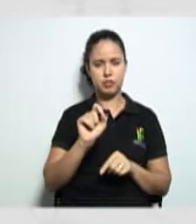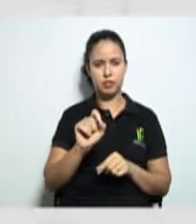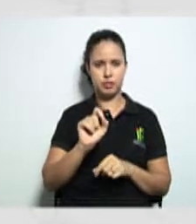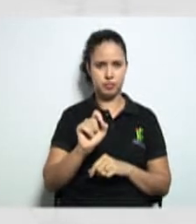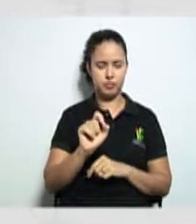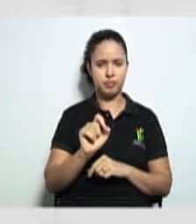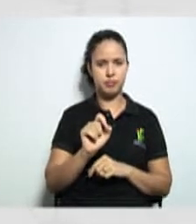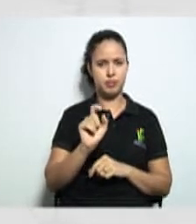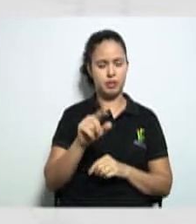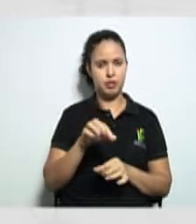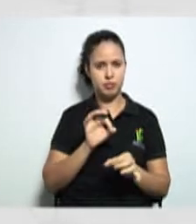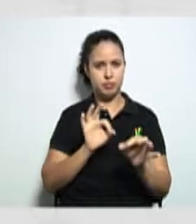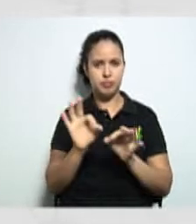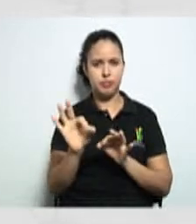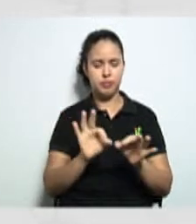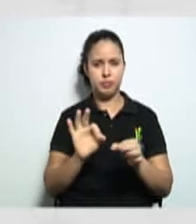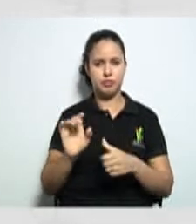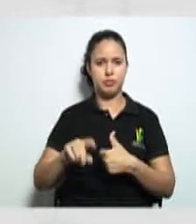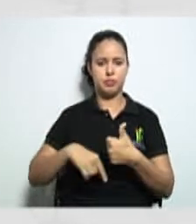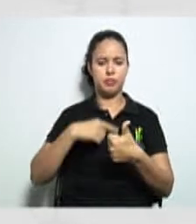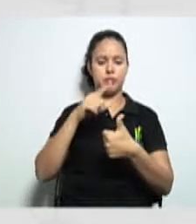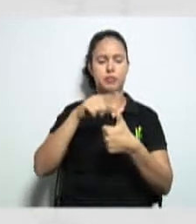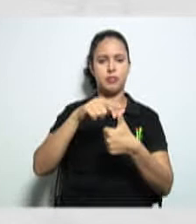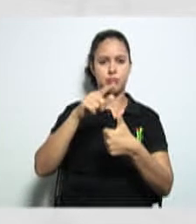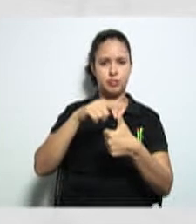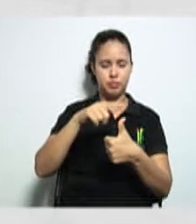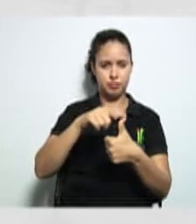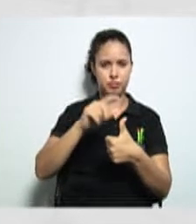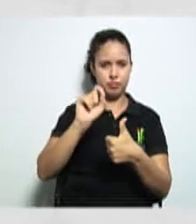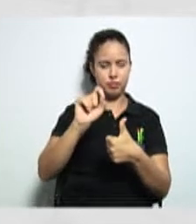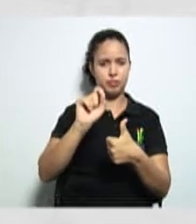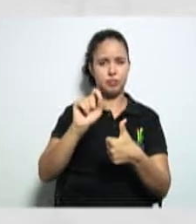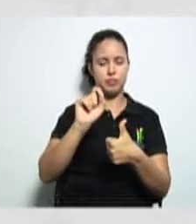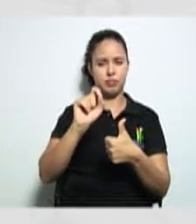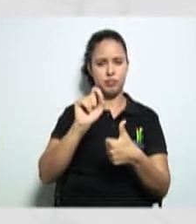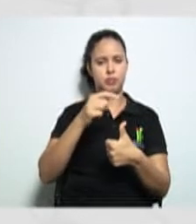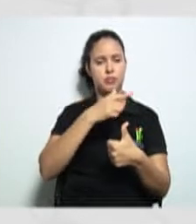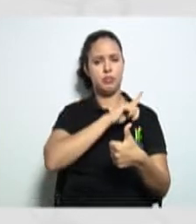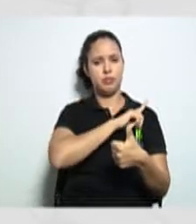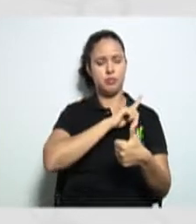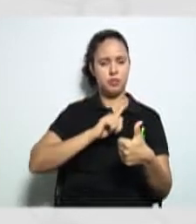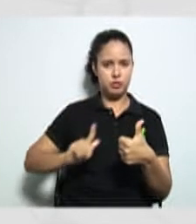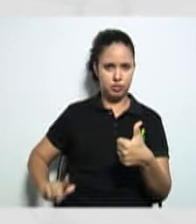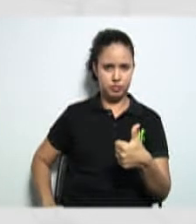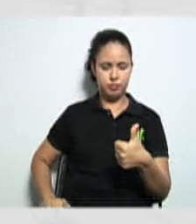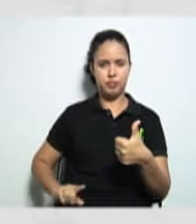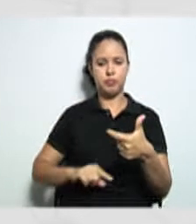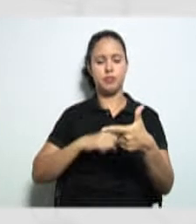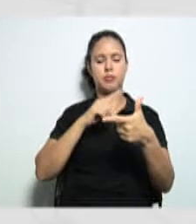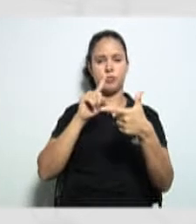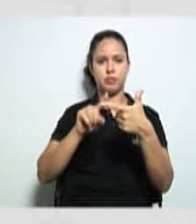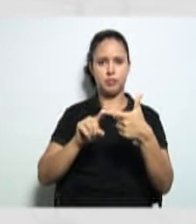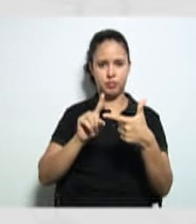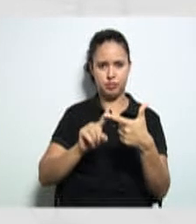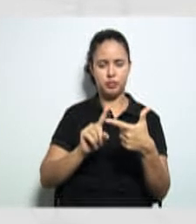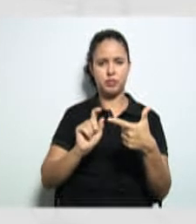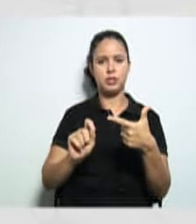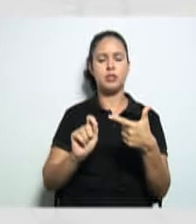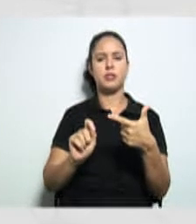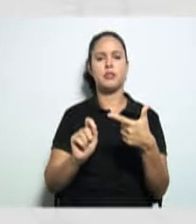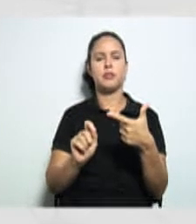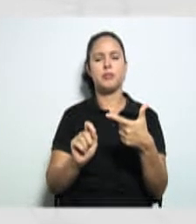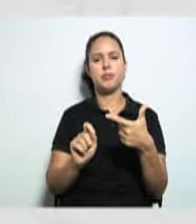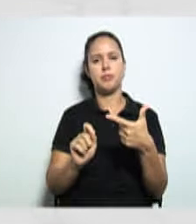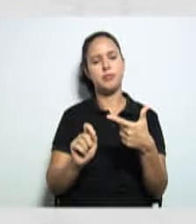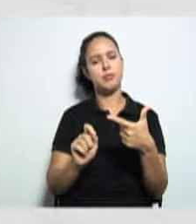é organizado aí, o primeiro setor é o setor do governo. O segundo setor é a questão é